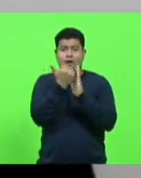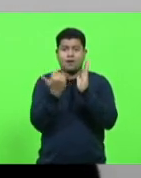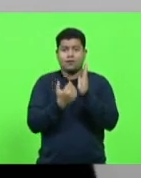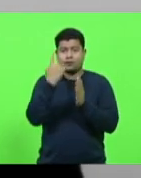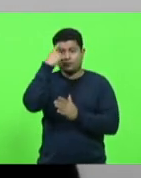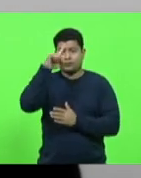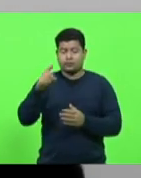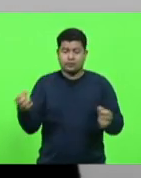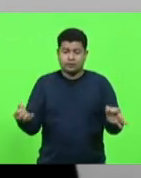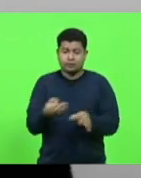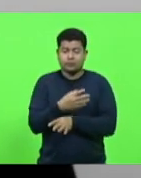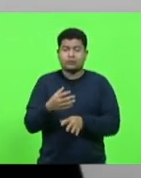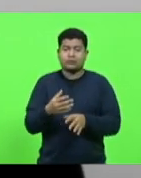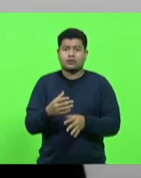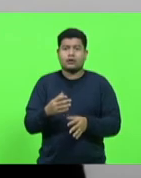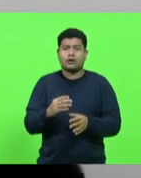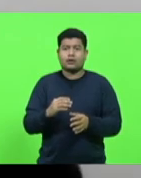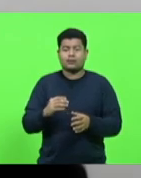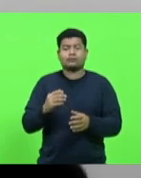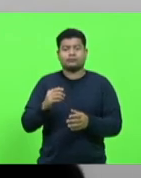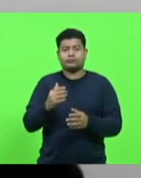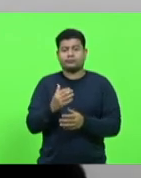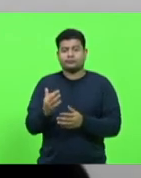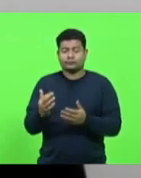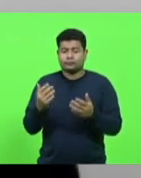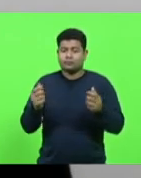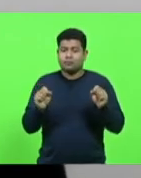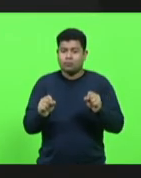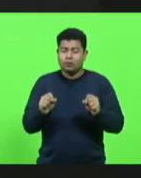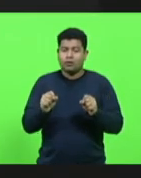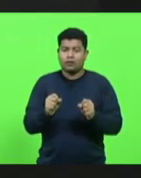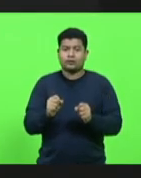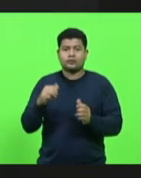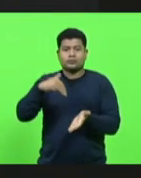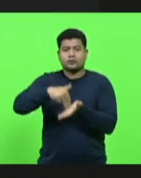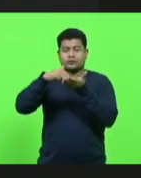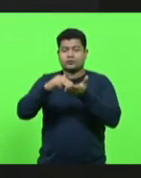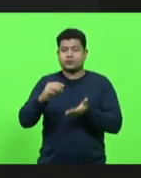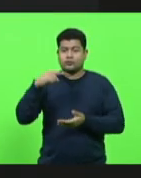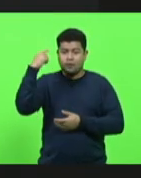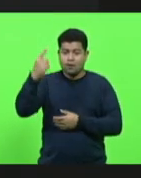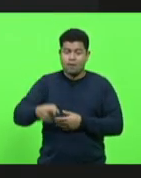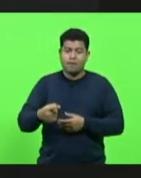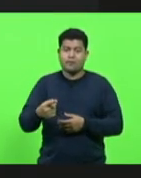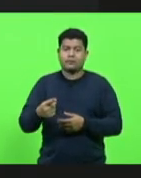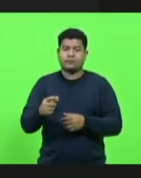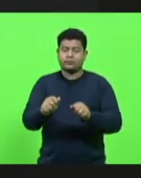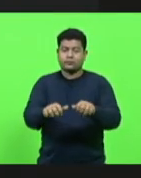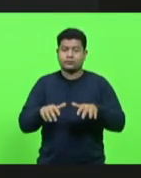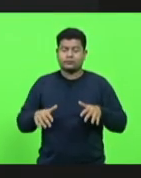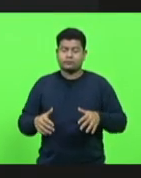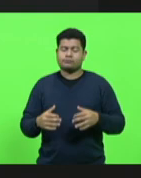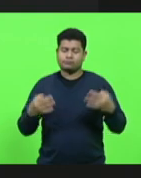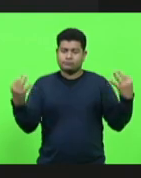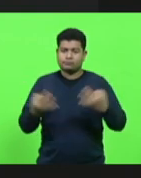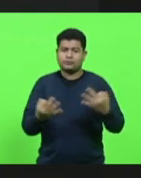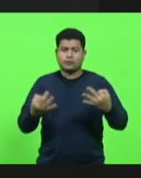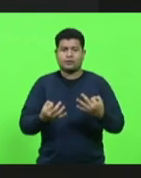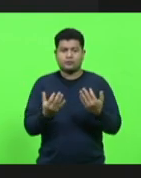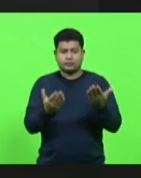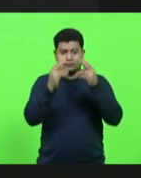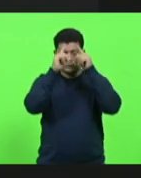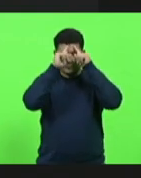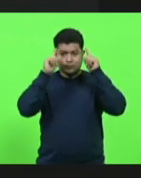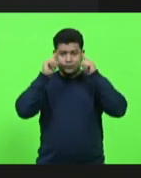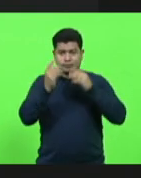para a próxima sessão. Penso que esse é o encaminhamento, senhor presidente. Perfeito, deputado Sareta. Conforme o artigo 250, a votação de